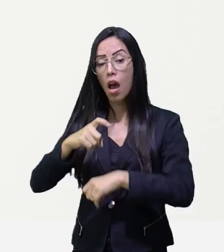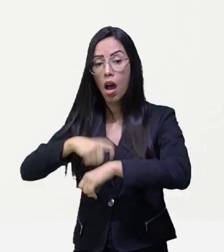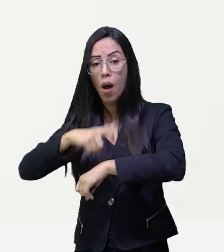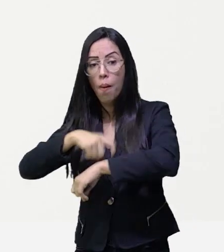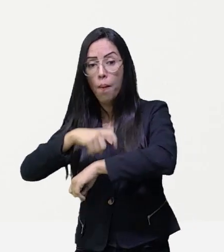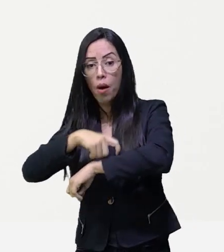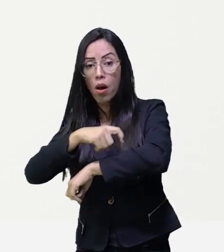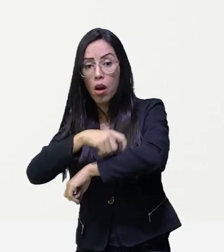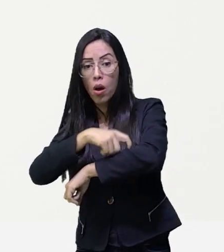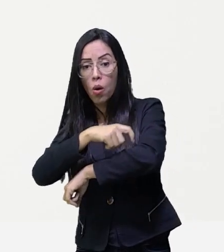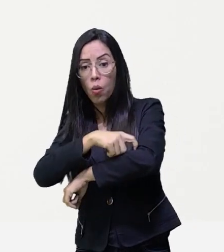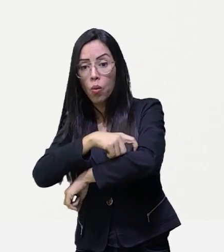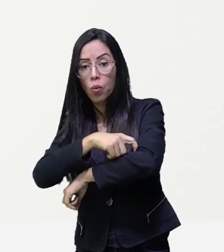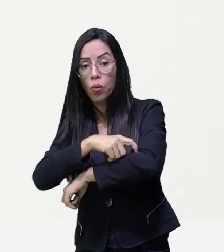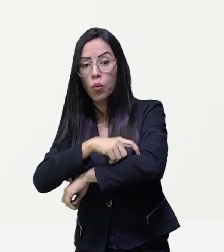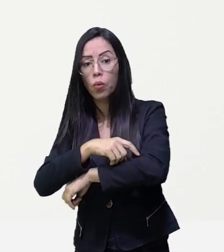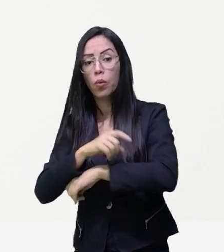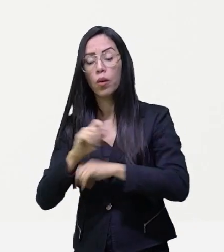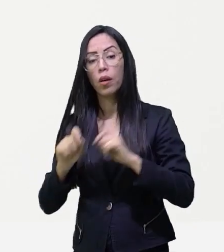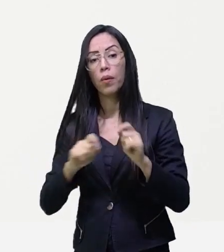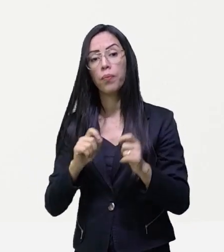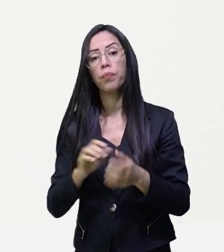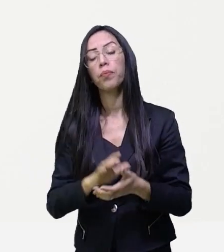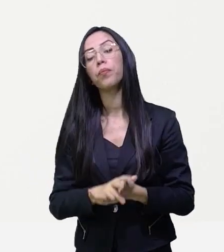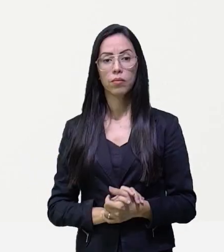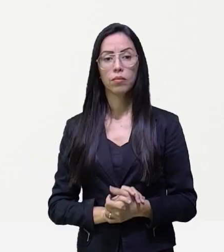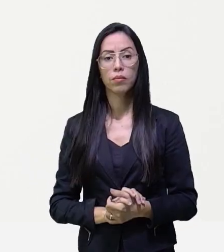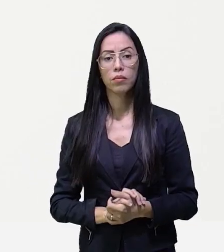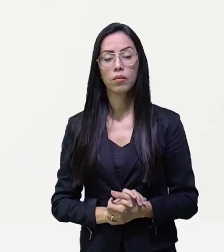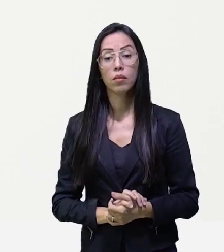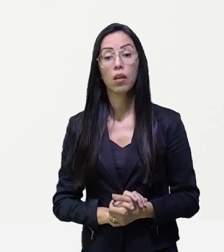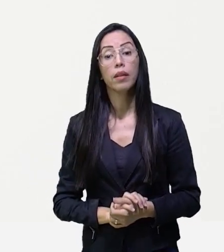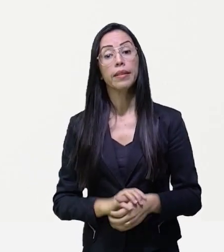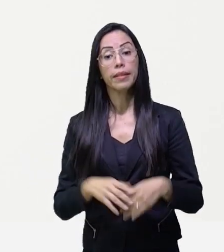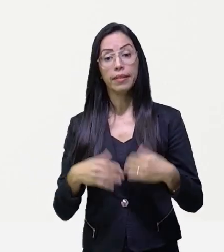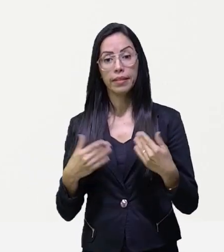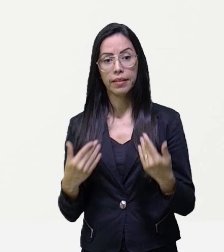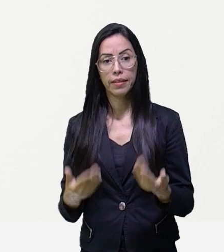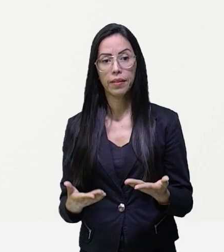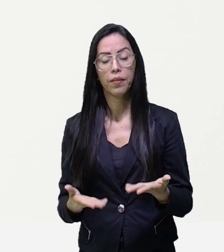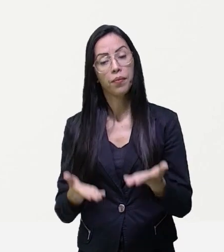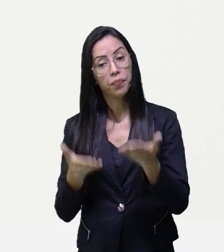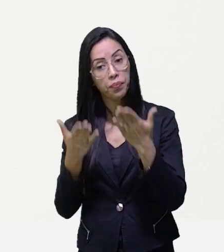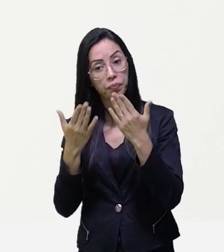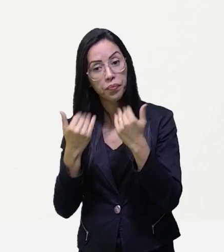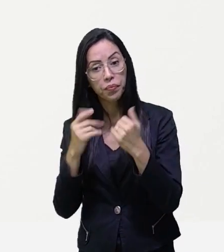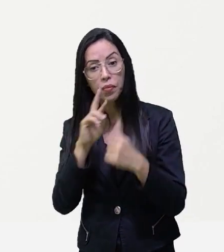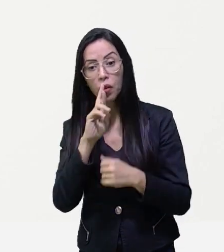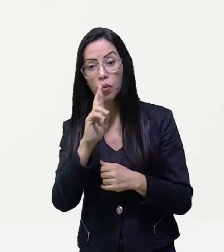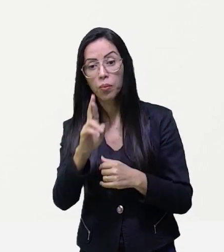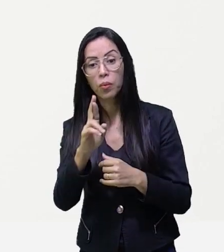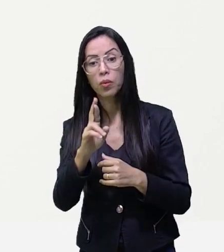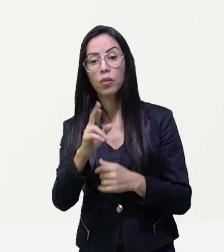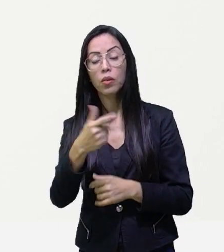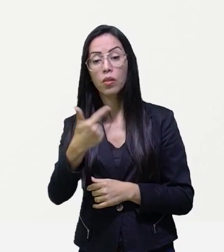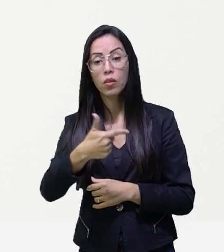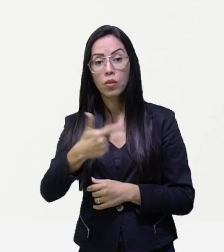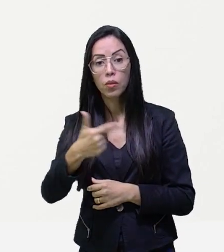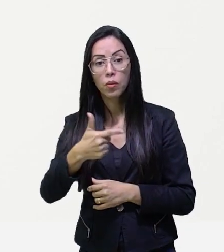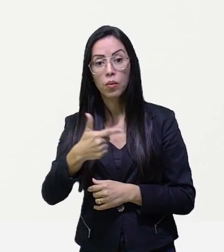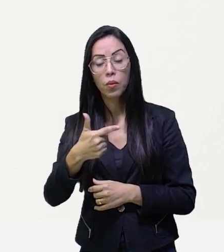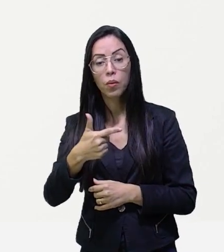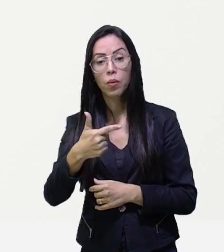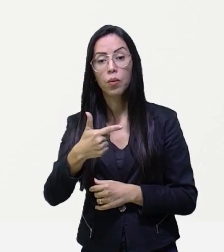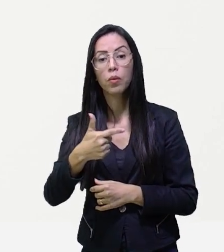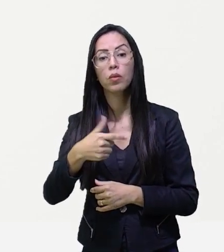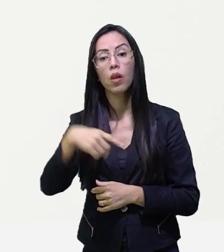prestar atenção, tá? Vamos lá. Próximo. Crianças, vamos à leitura da segunda questão. As aberturas